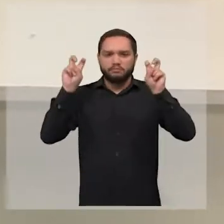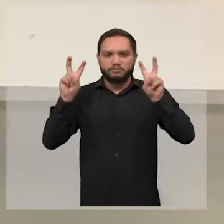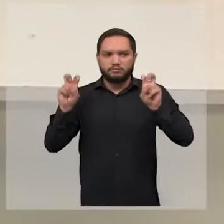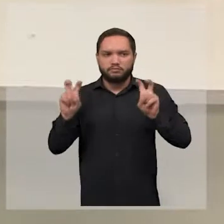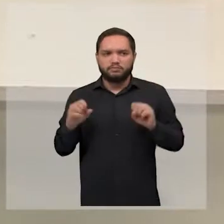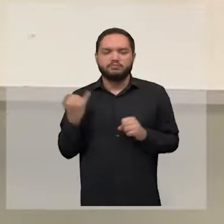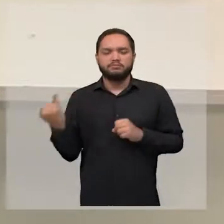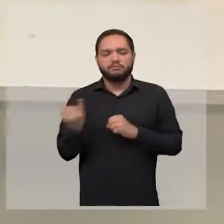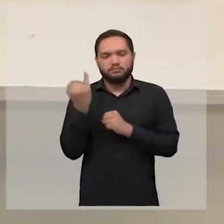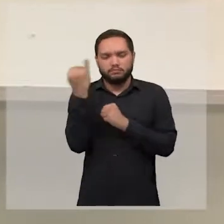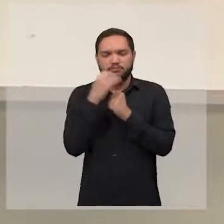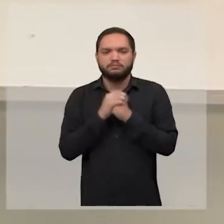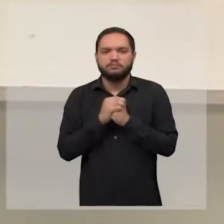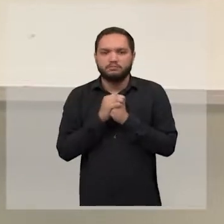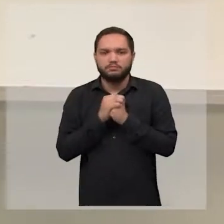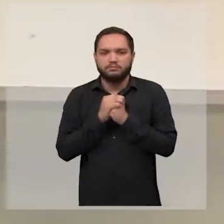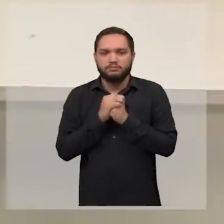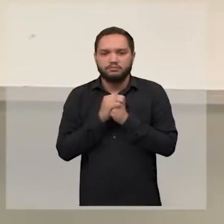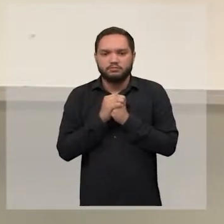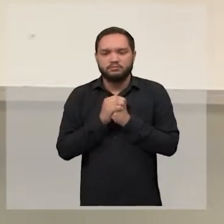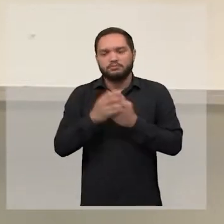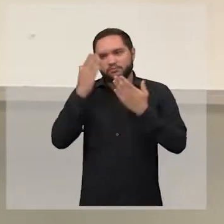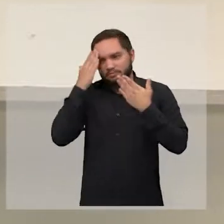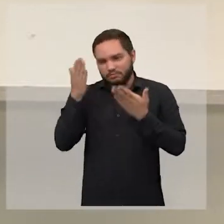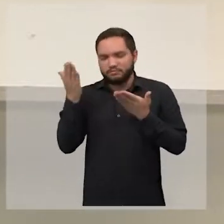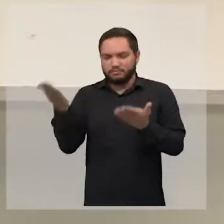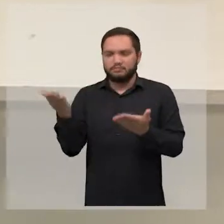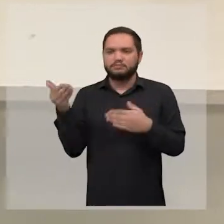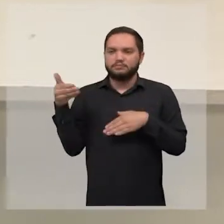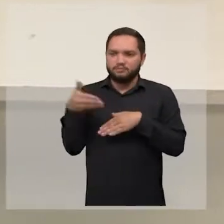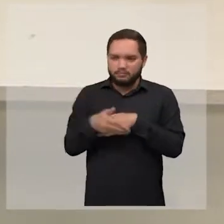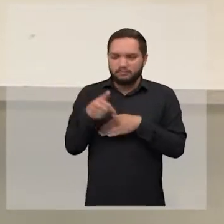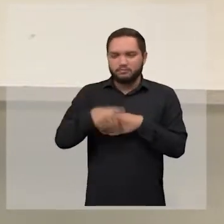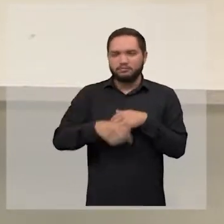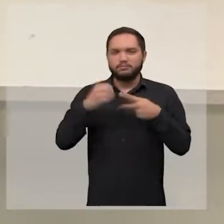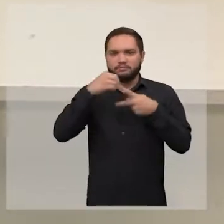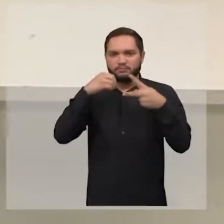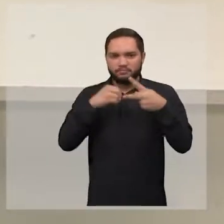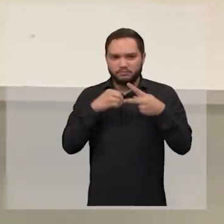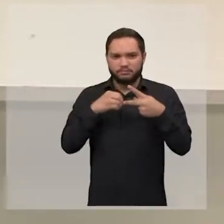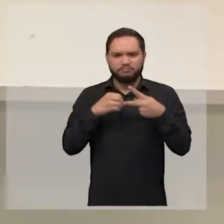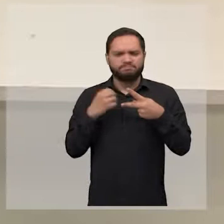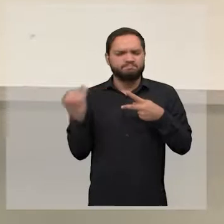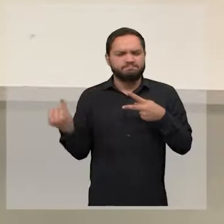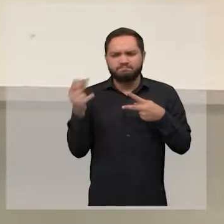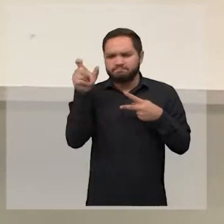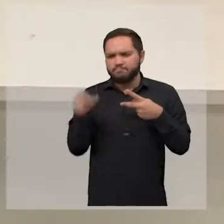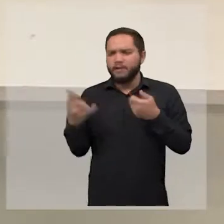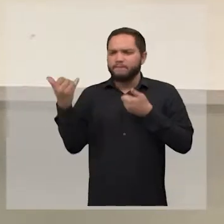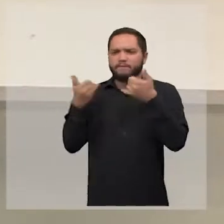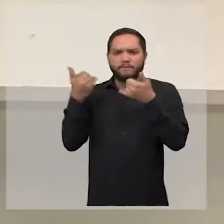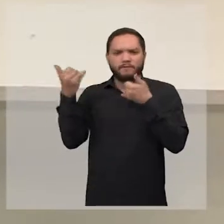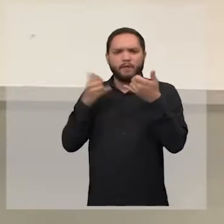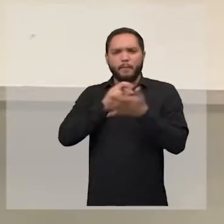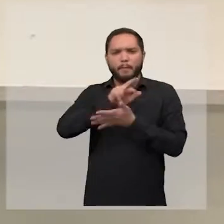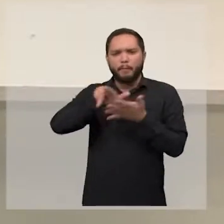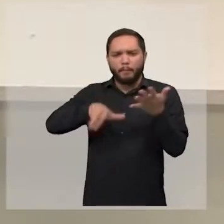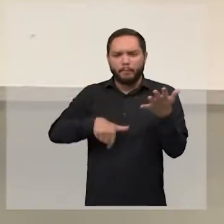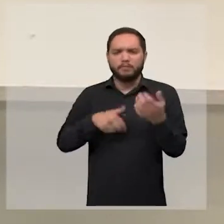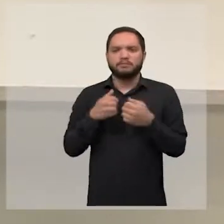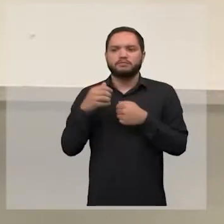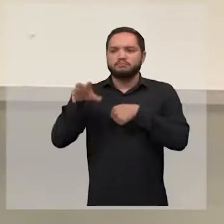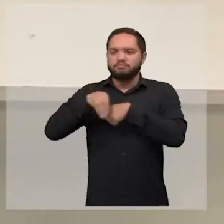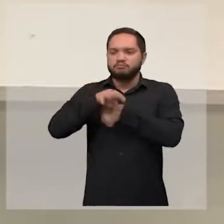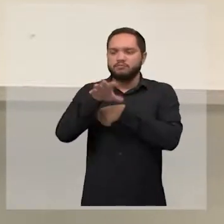vereador. E agradecemos a sua participação, muito rica em informações, para que o cidadão possa compreender o papel